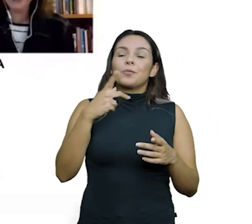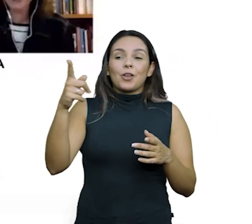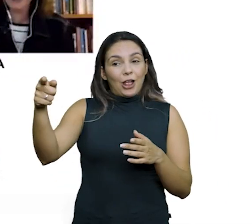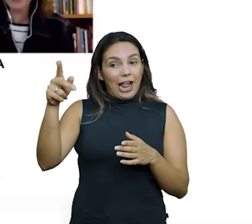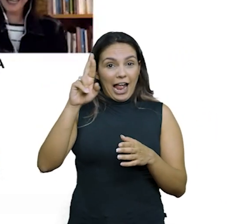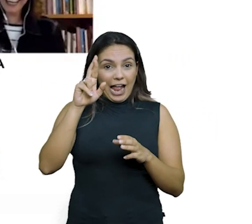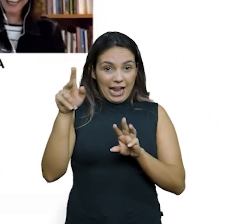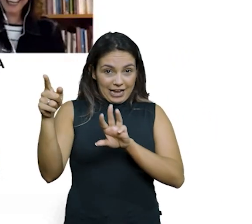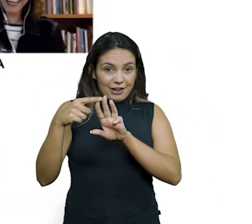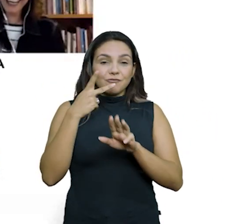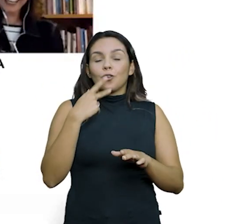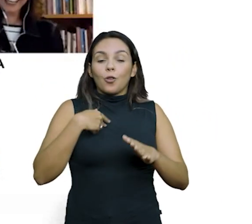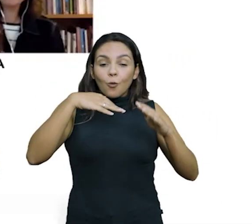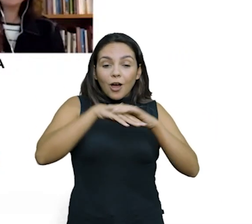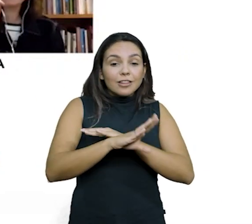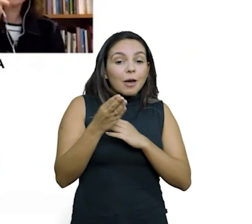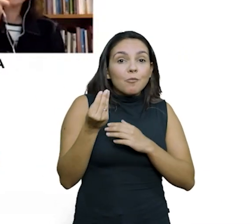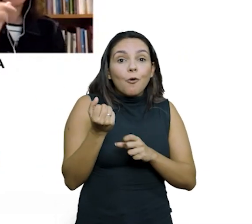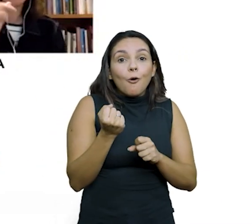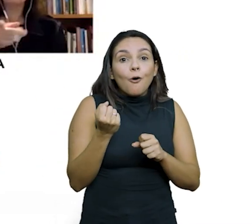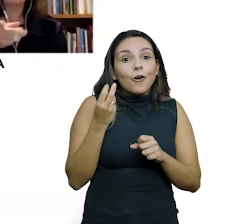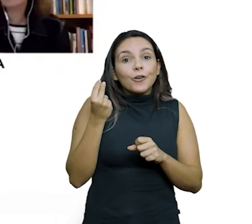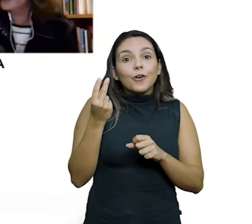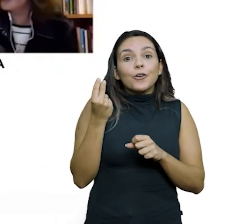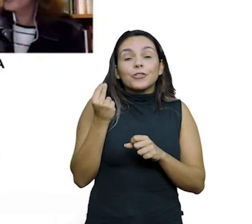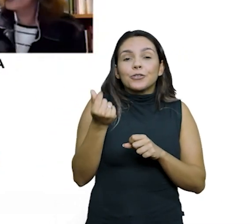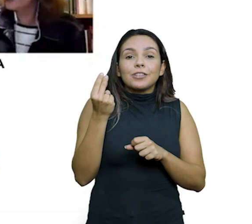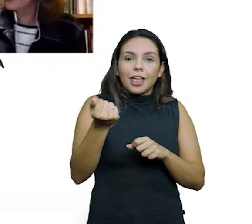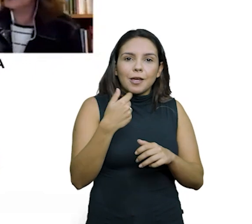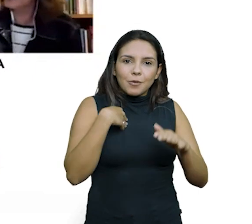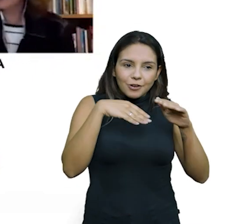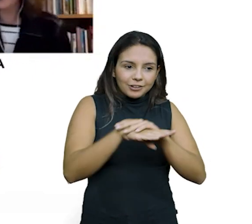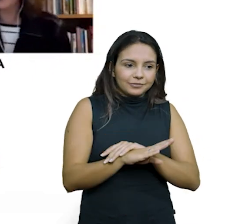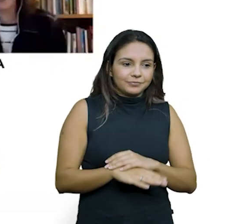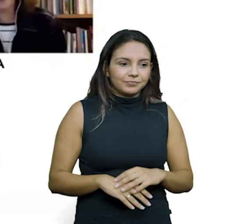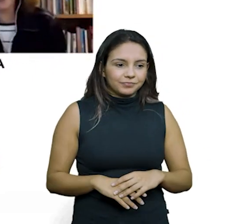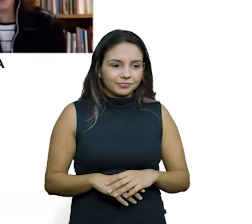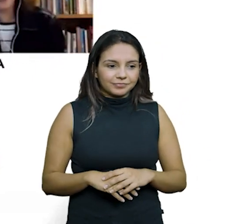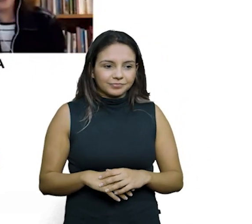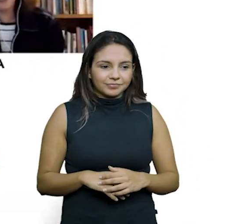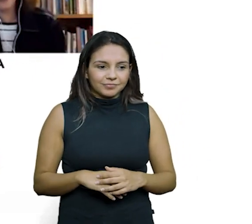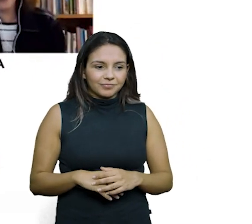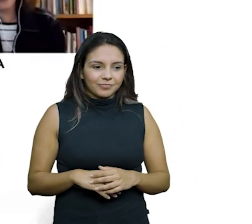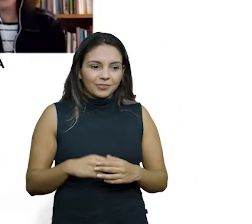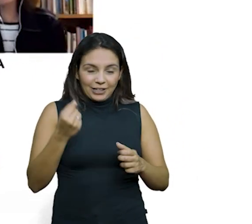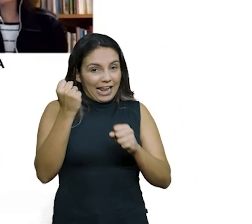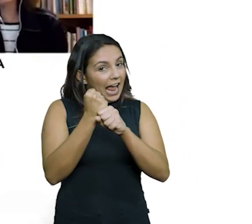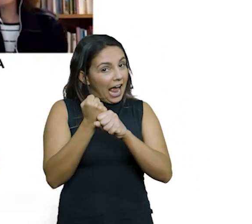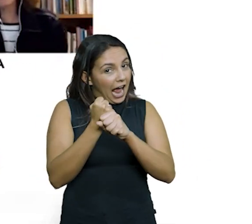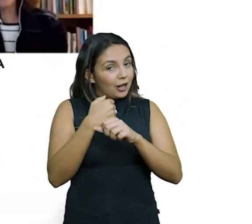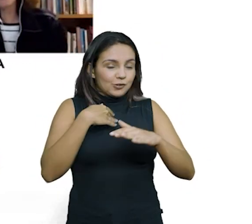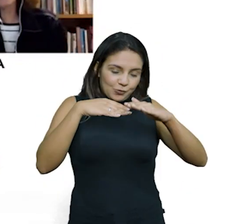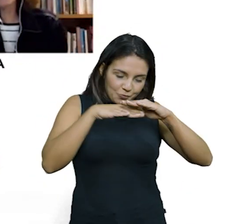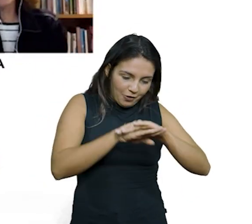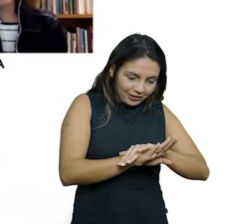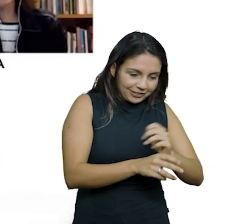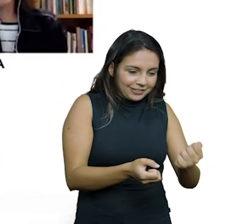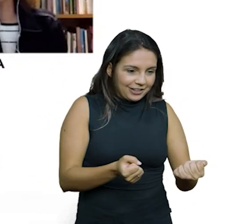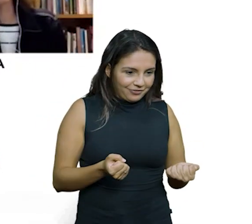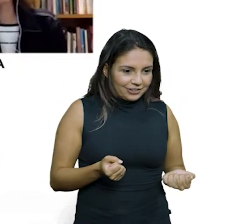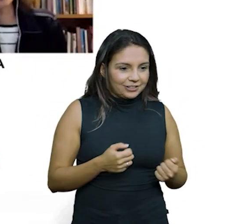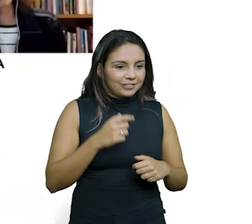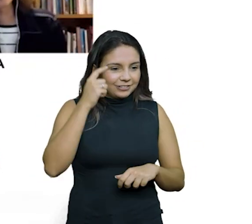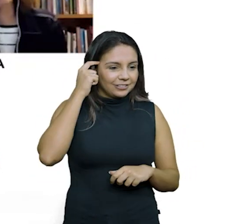guardando há muito tempo. Você está tripudiando em cima de mim. Não, Leila, é que a gaveta eu estou guardando há muitos anos. Aí Eu espero acumulou.